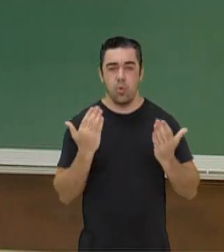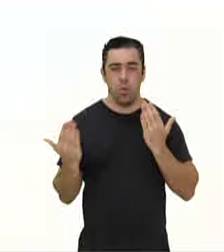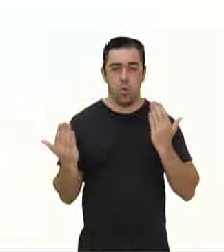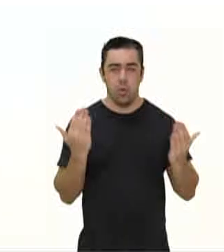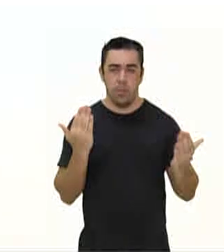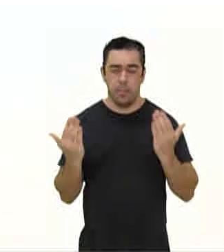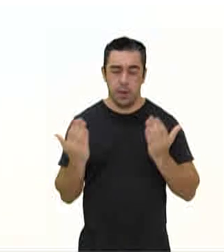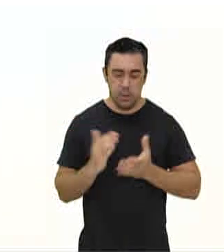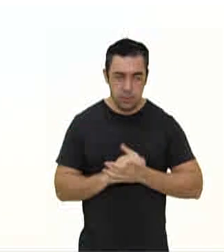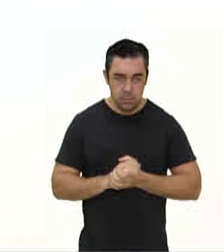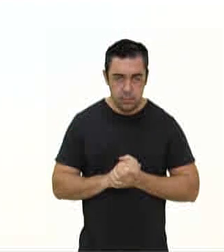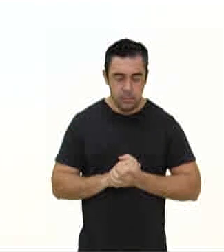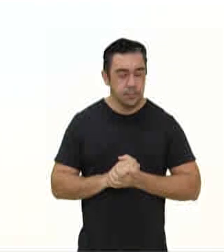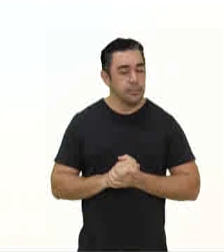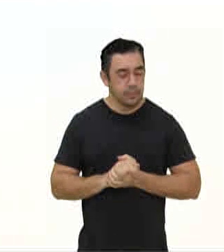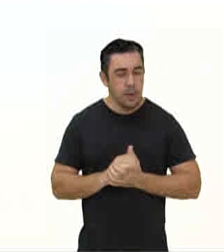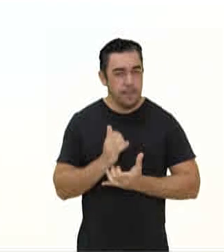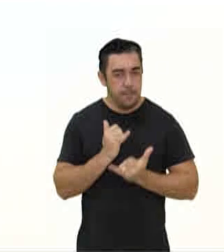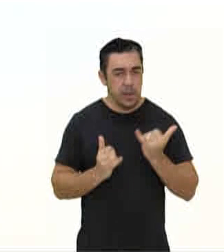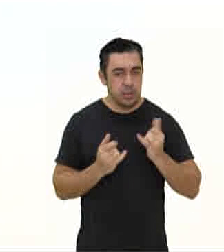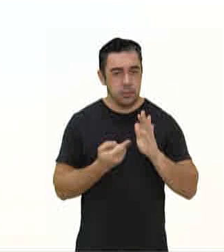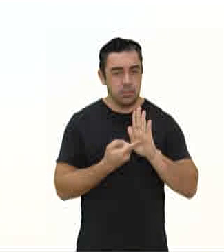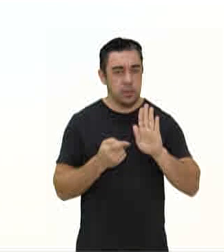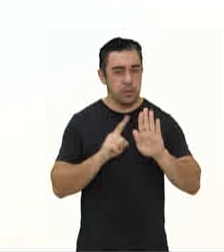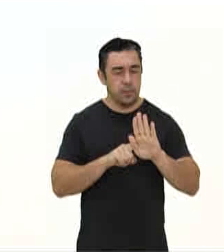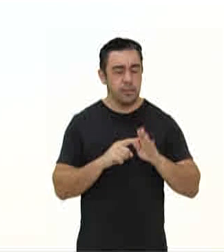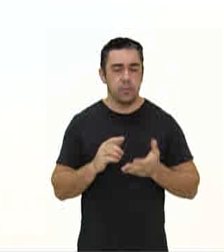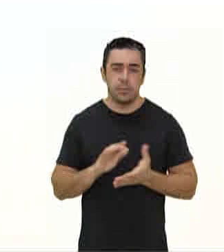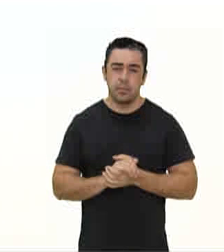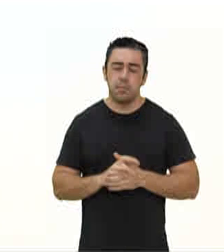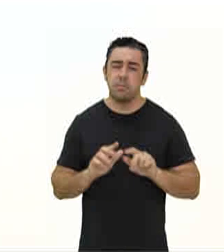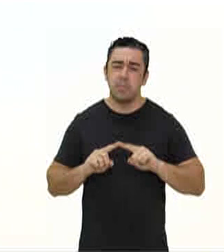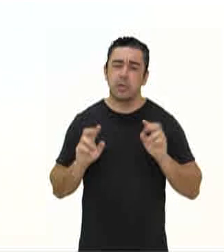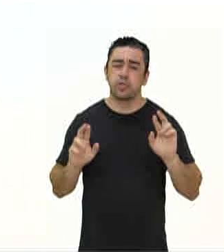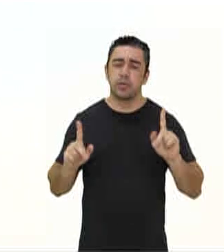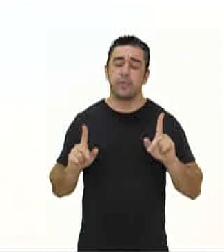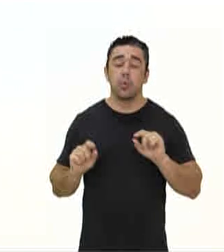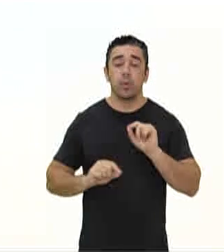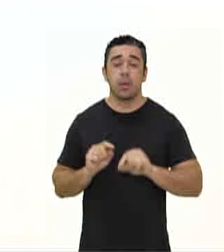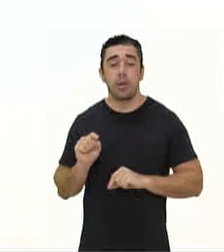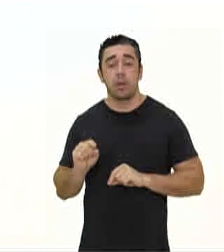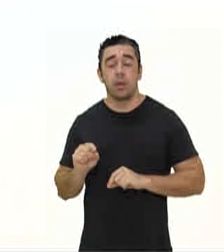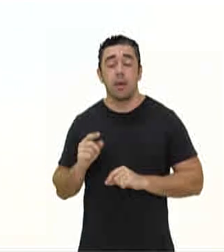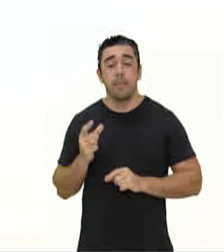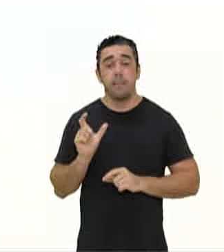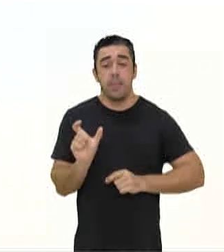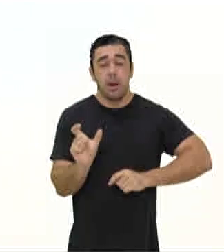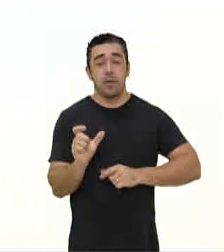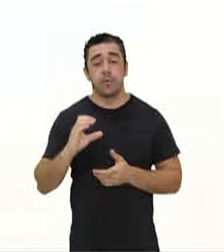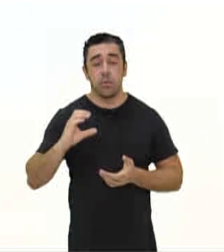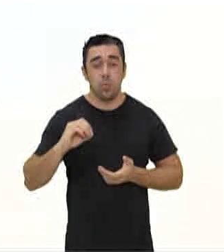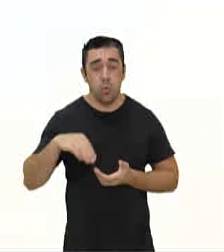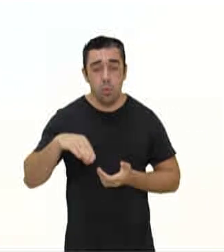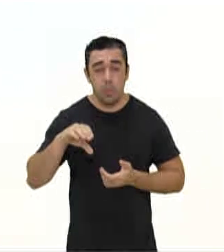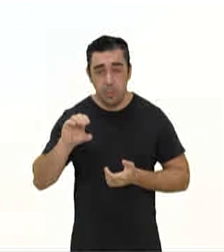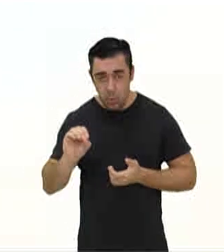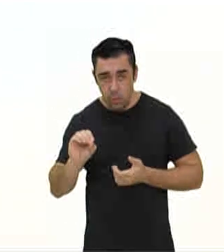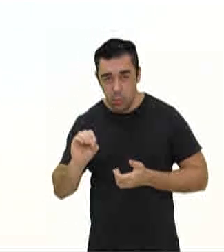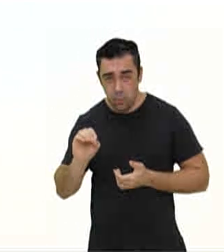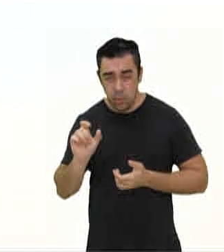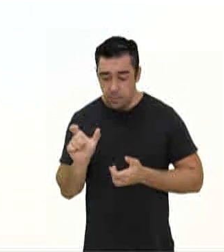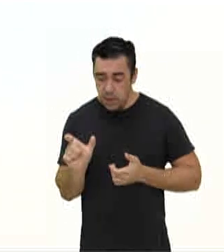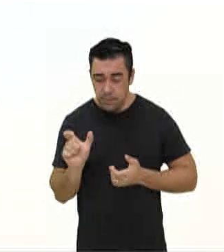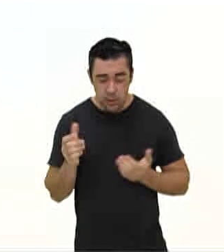Comparação, que é muito parecido com a metáfora. A única coisa que ela vai ter ali, a conjunçãozinha ali, o como,